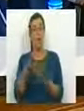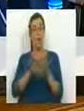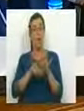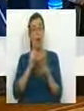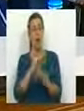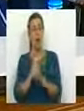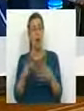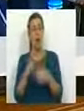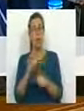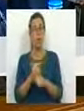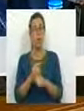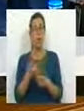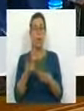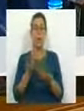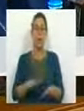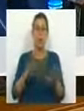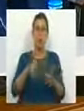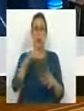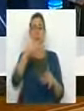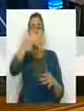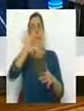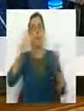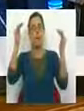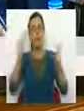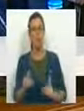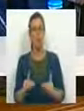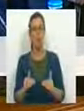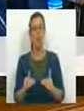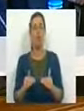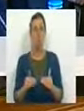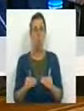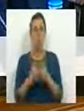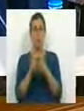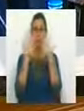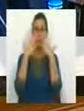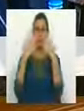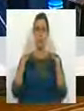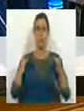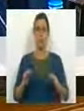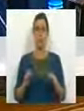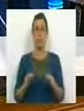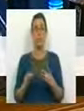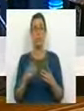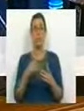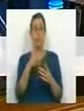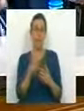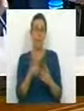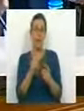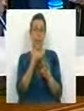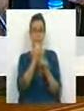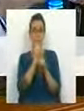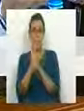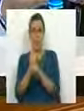desse Grupo de Trabalho. O Rio Tejo está mais calmo, a poluição baixou, que é à vista de todos, é visível, passa o pleonasmo,